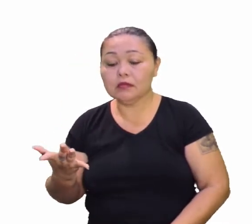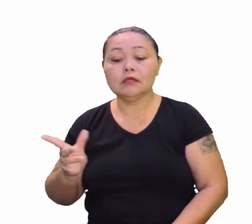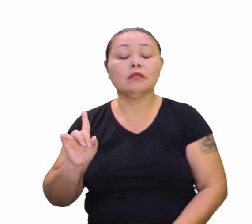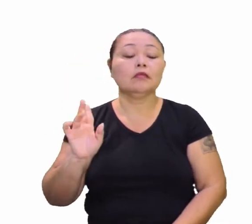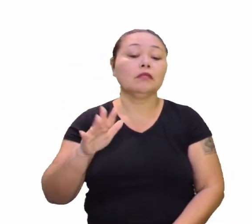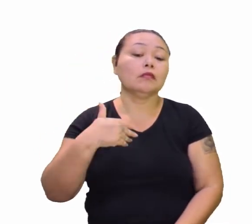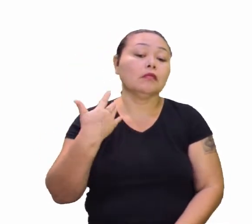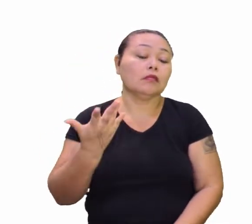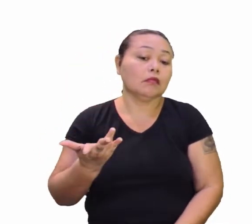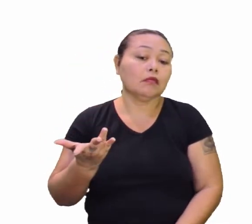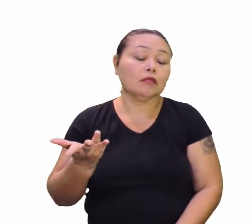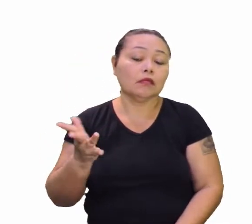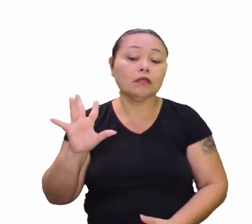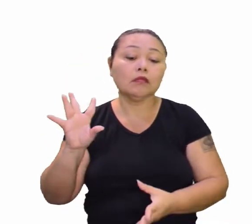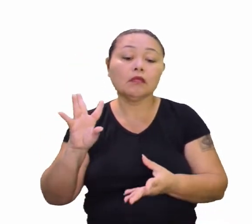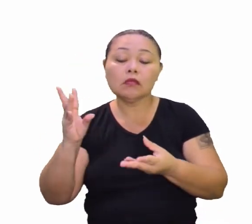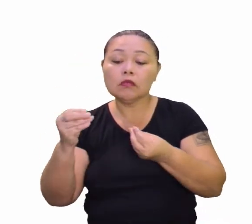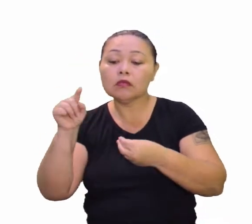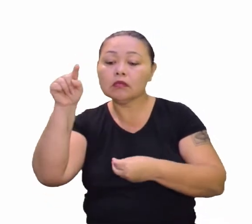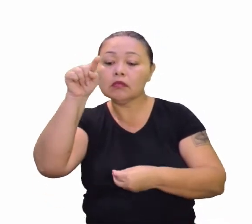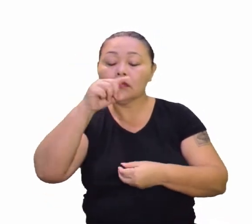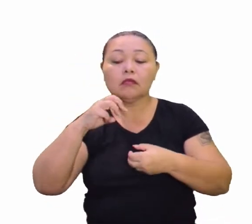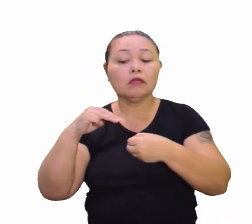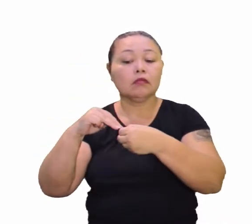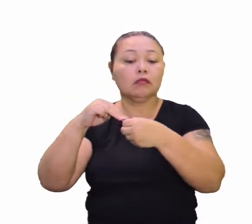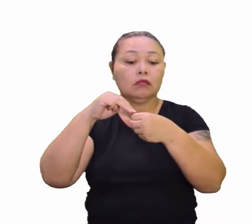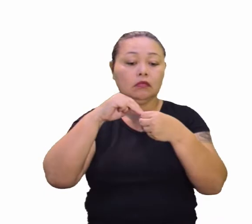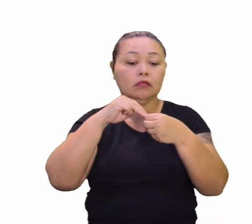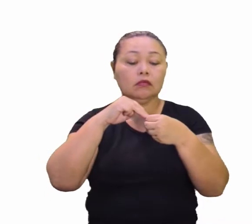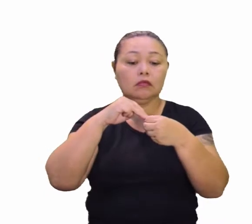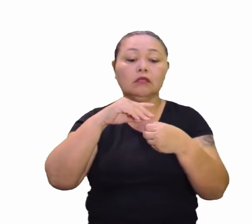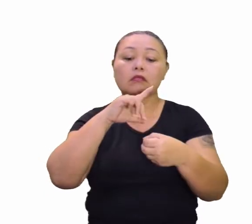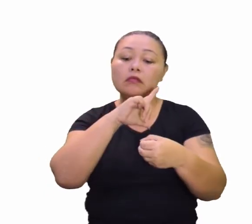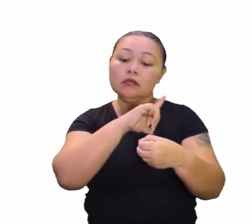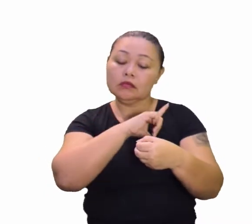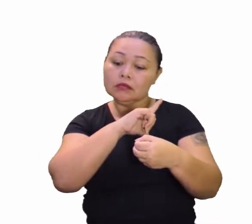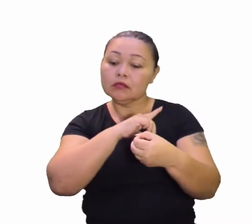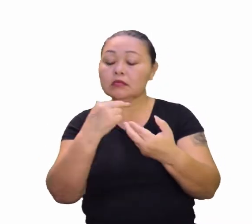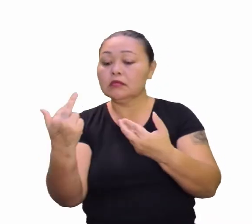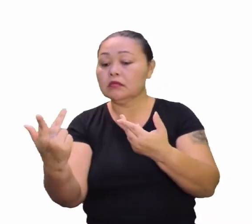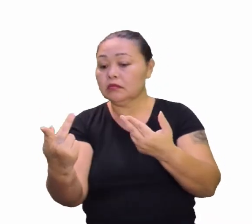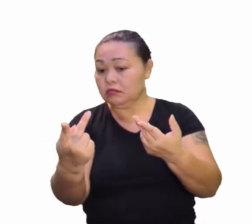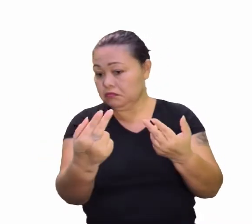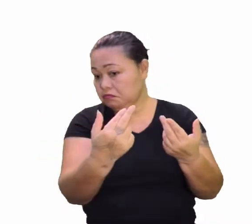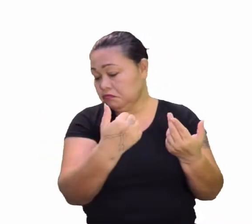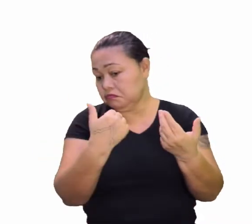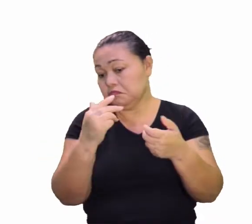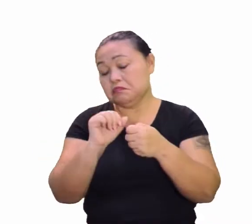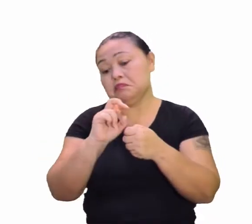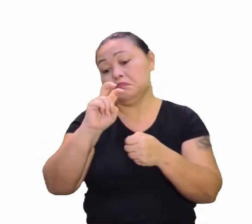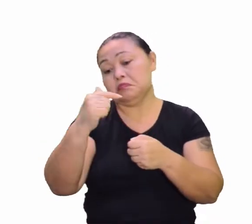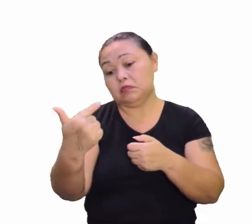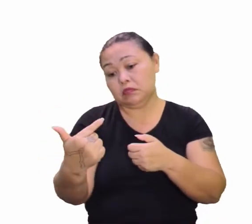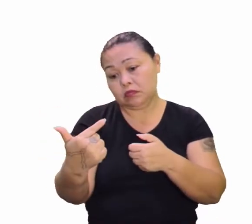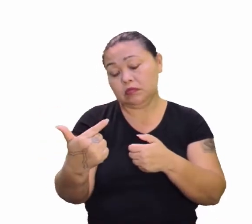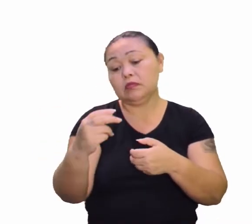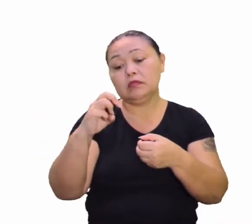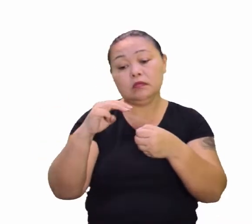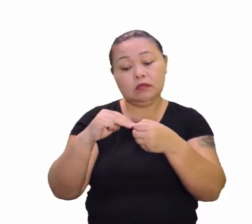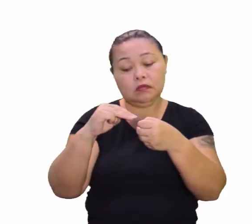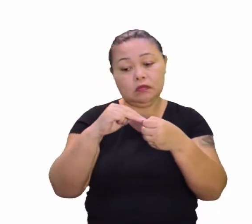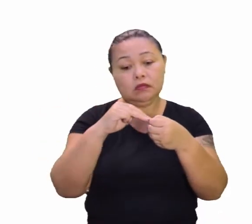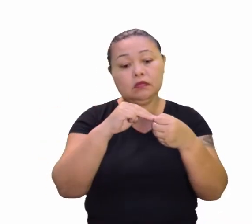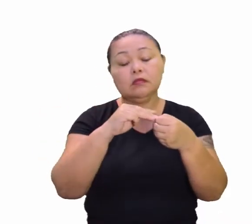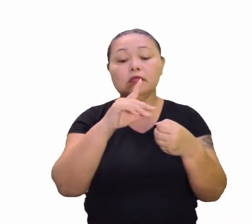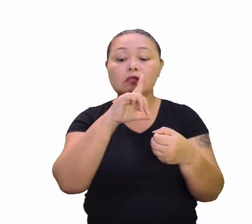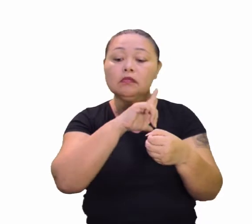isso o quê, professor? Que nem todos os municípios de Porto Velho têm o mesmo porte. São 52 municípios e